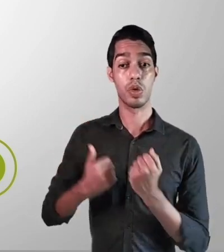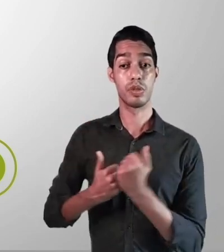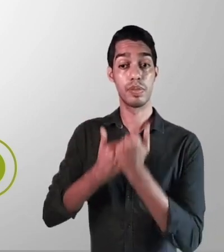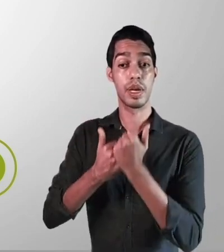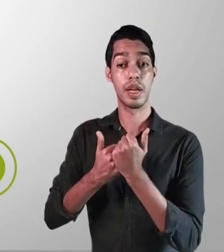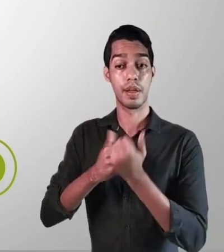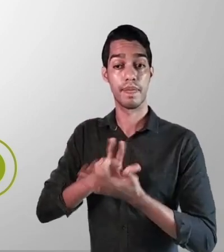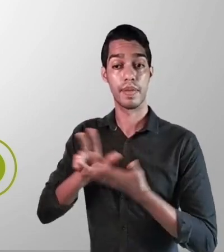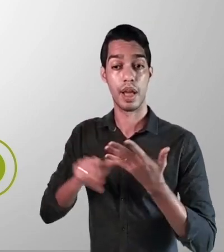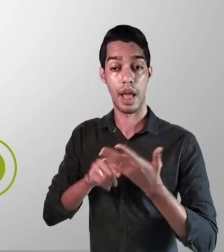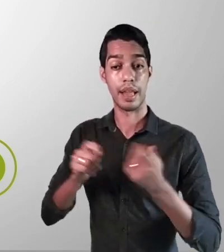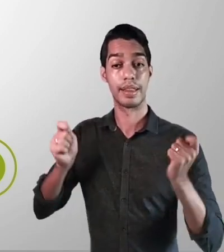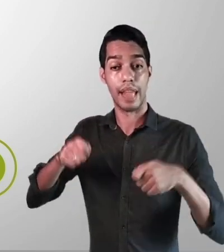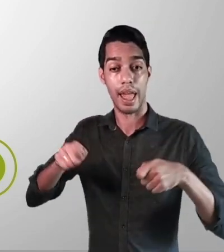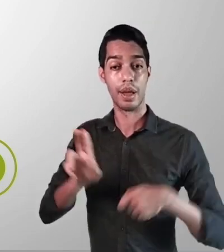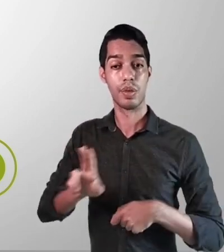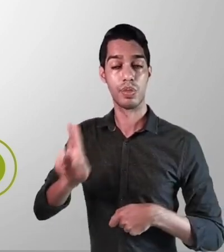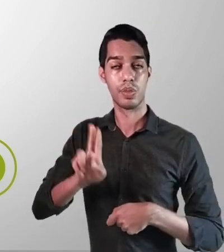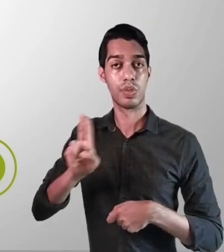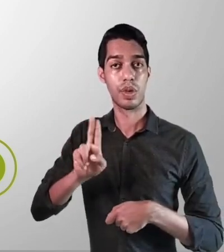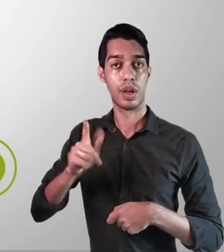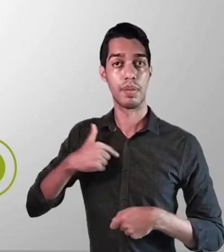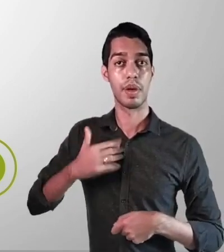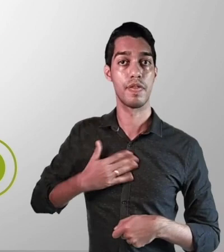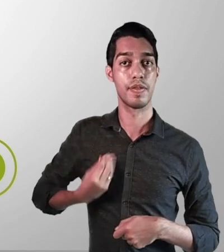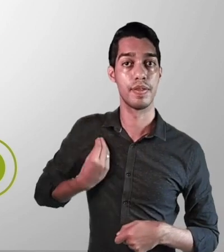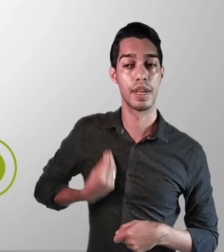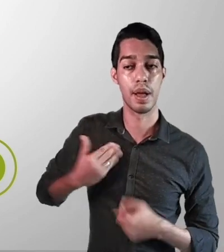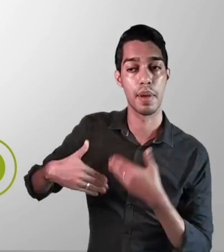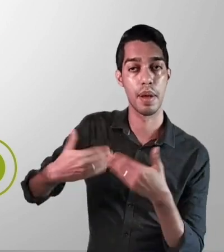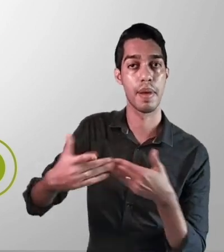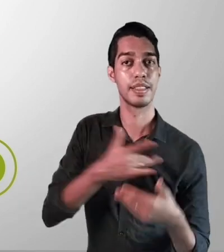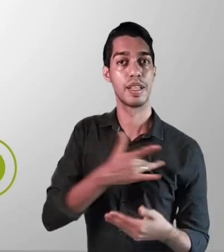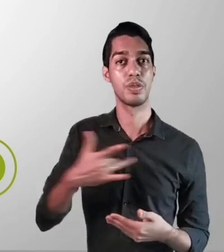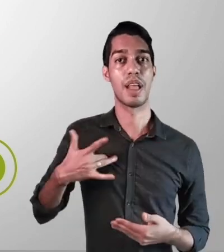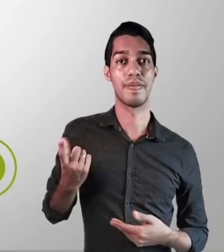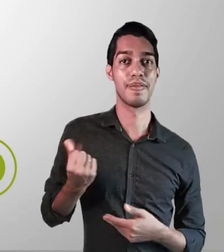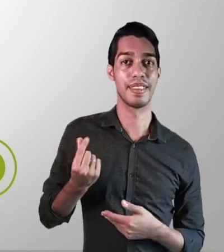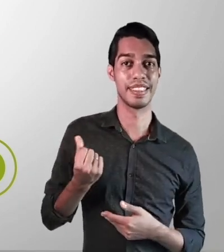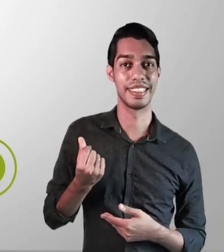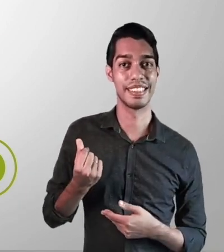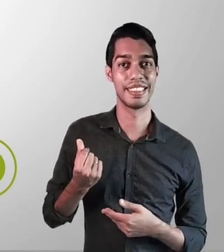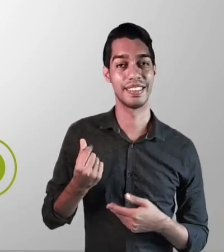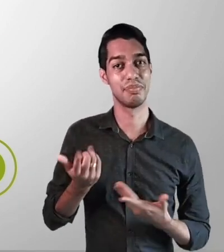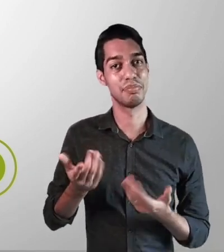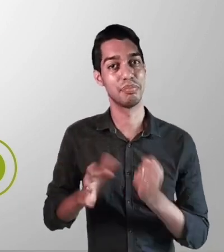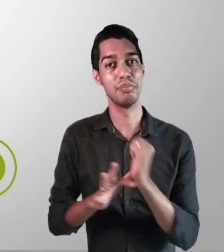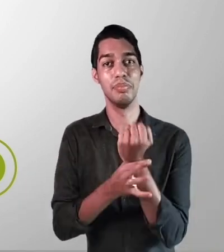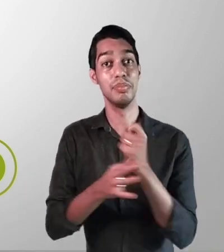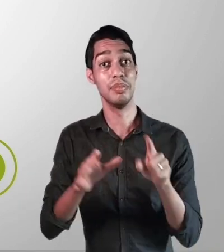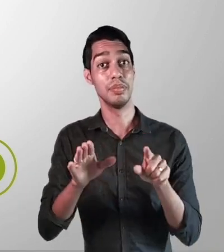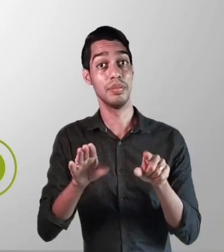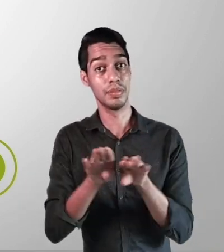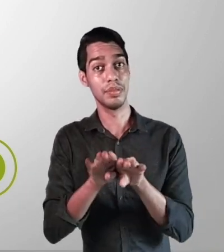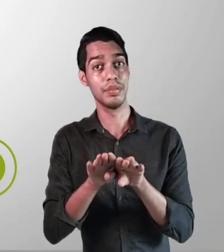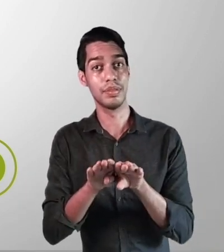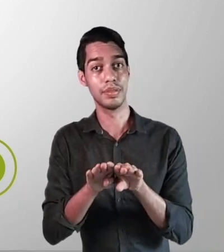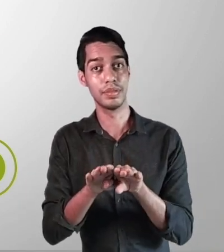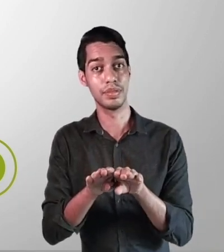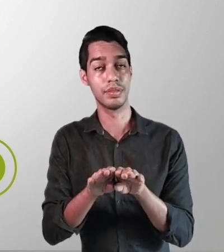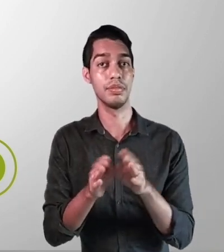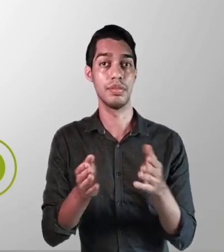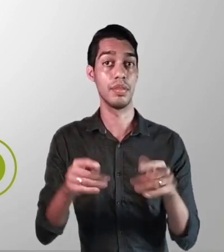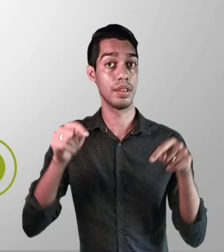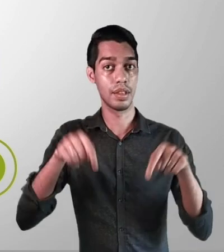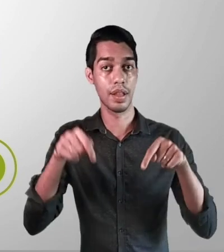financeiros que elas possam utilizar para uma vida saudável e uma vida segura, né? Esse país,